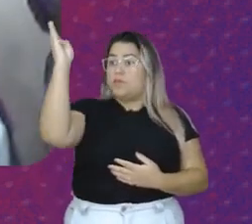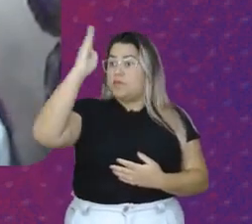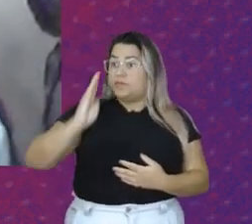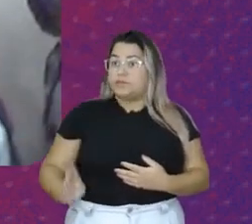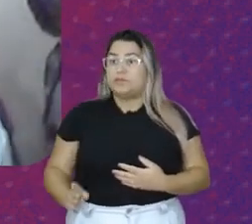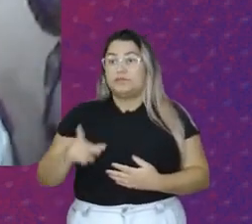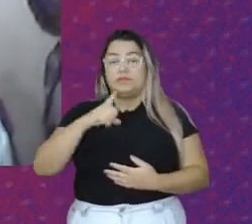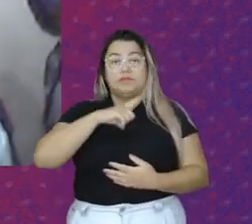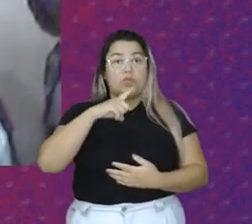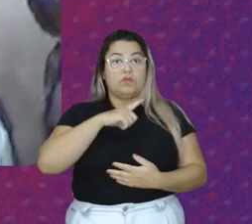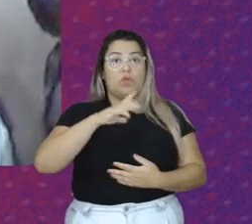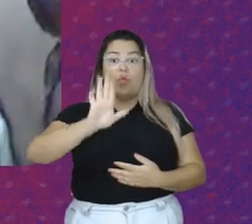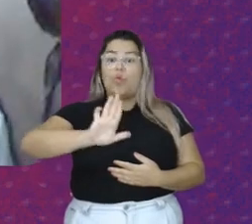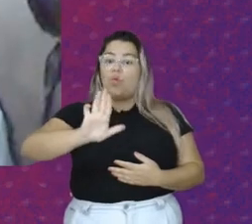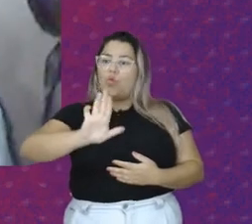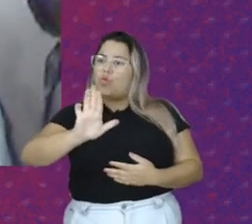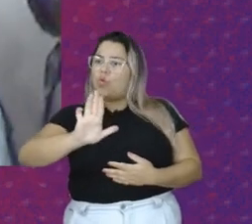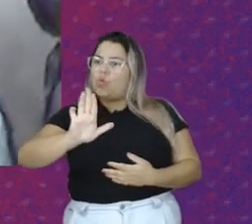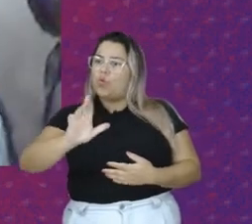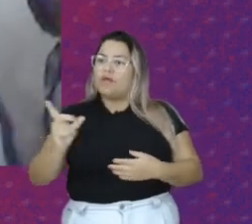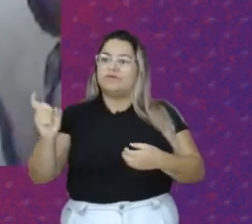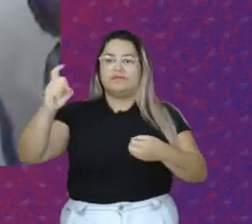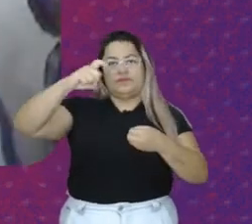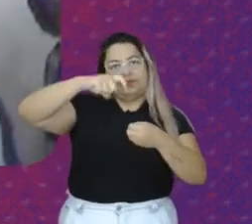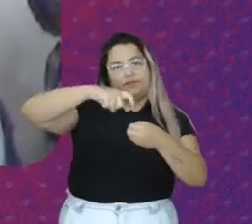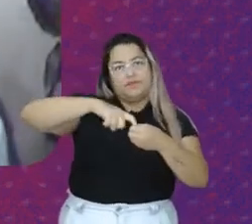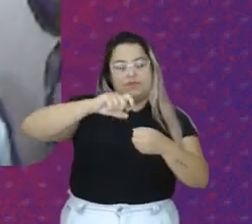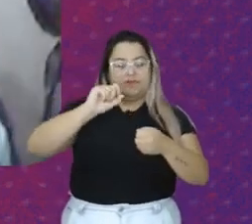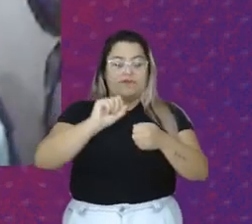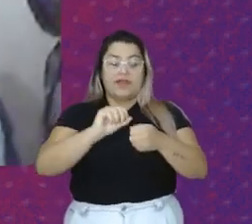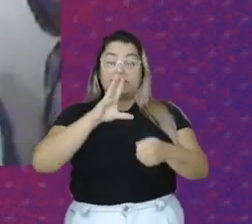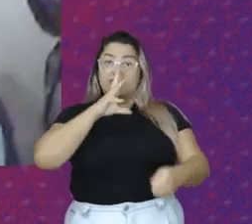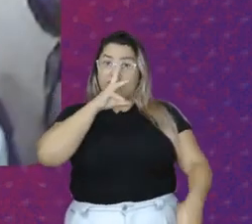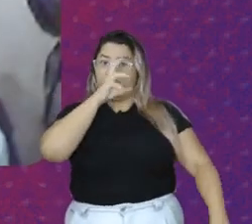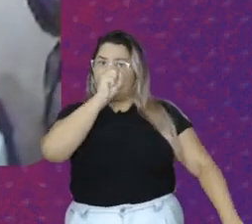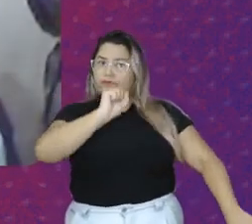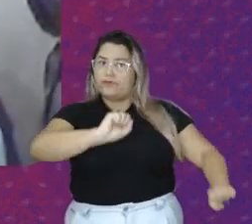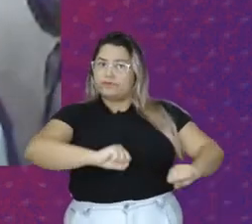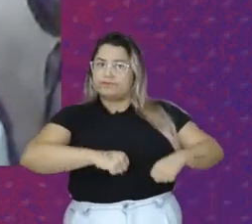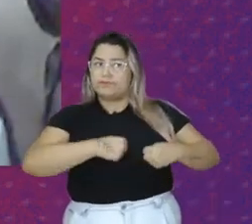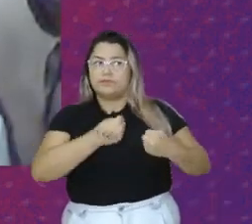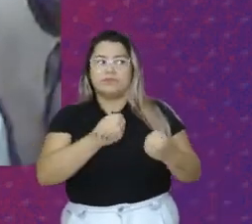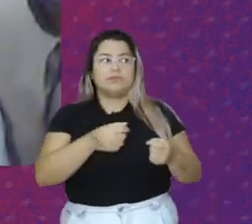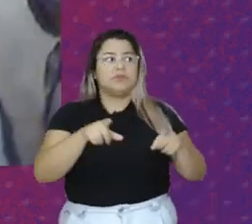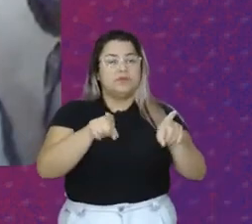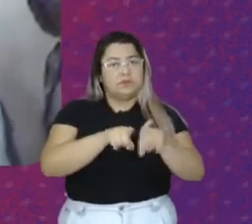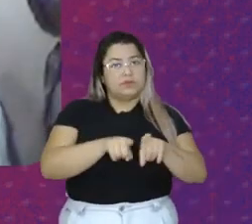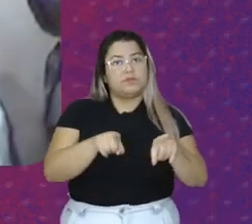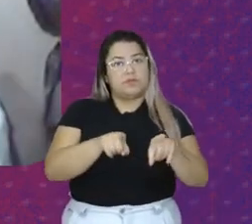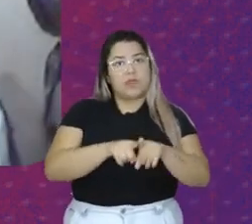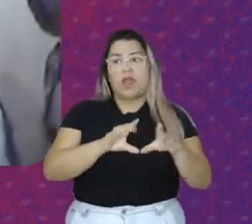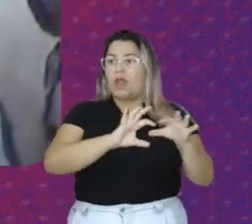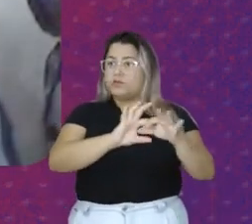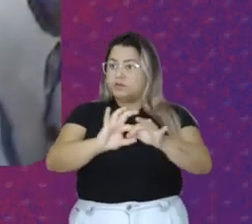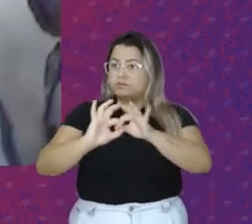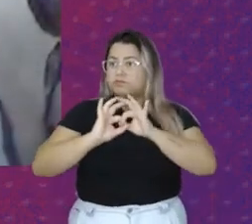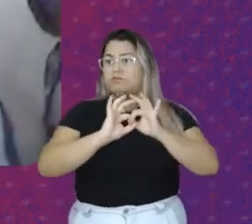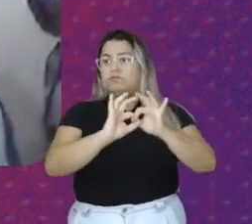ter Lula de volta, isto nos faz mais forte, e as